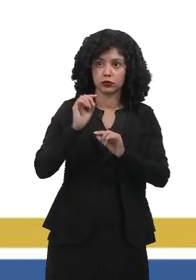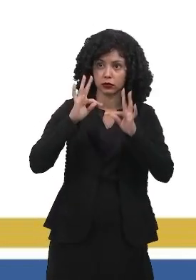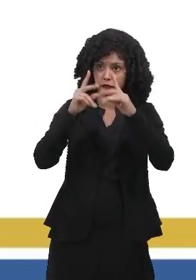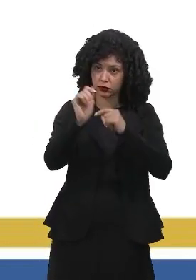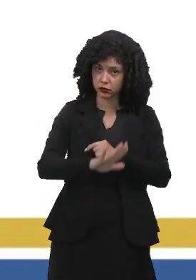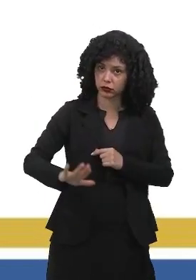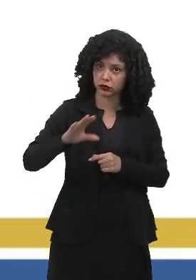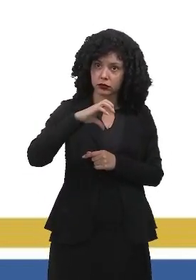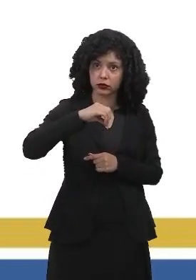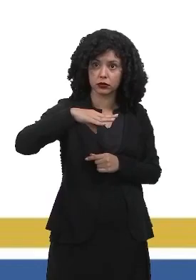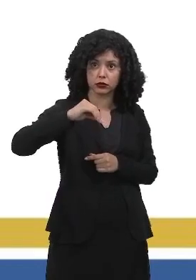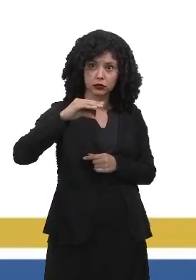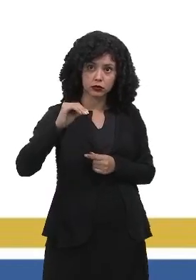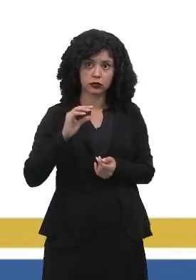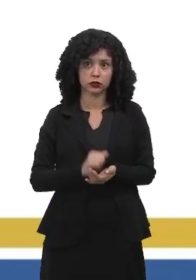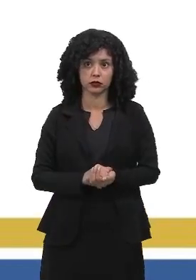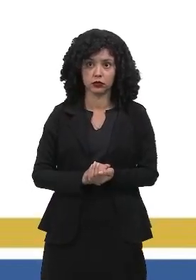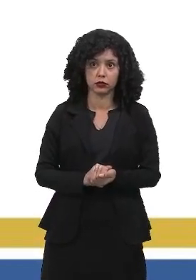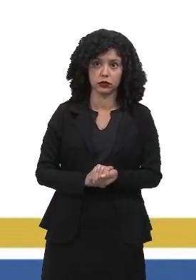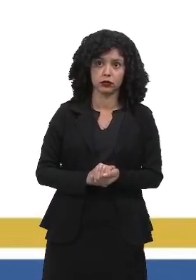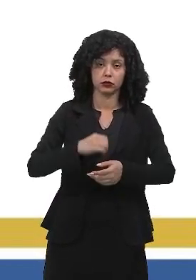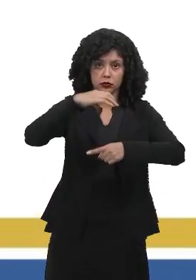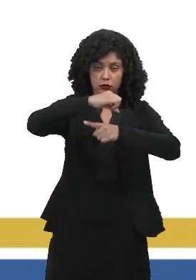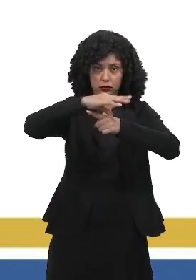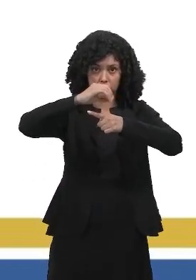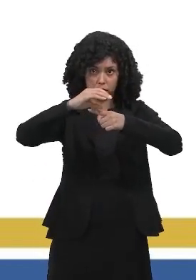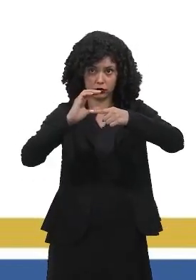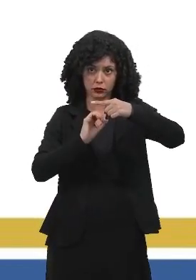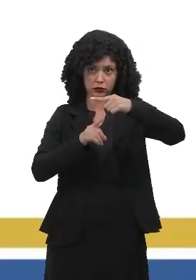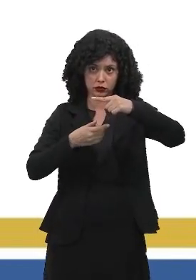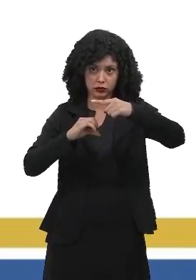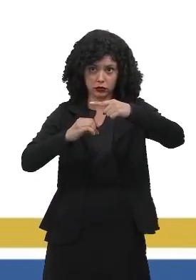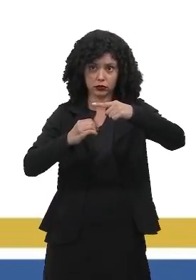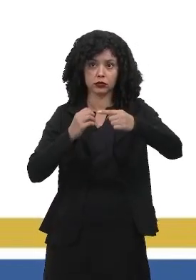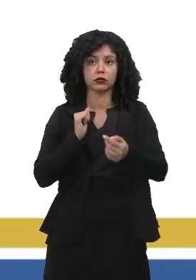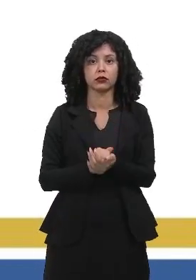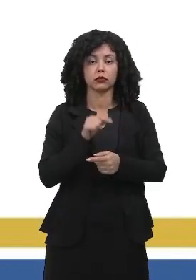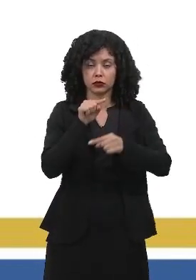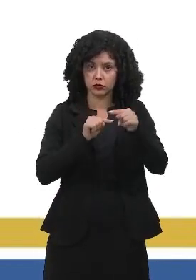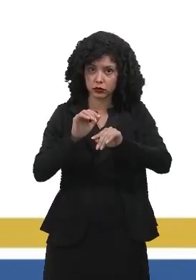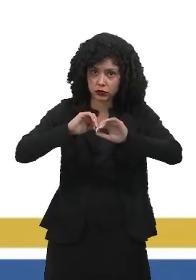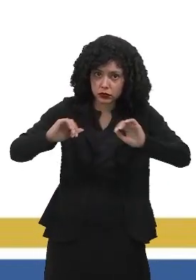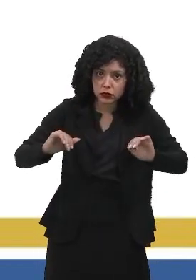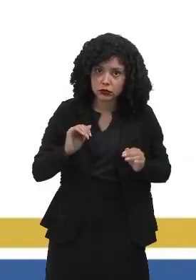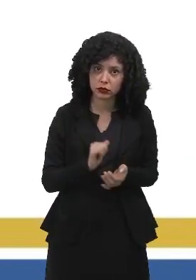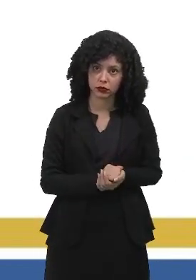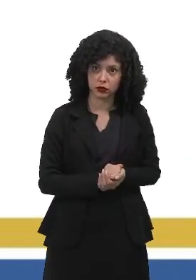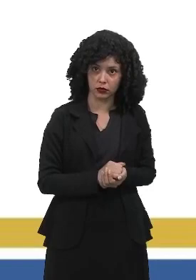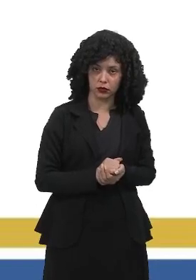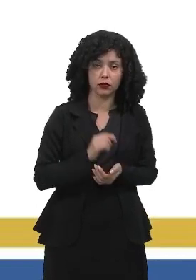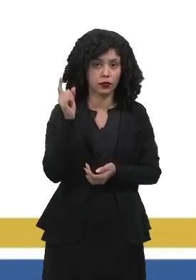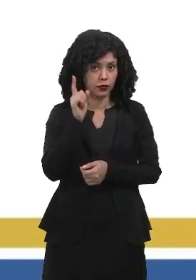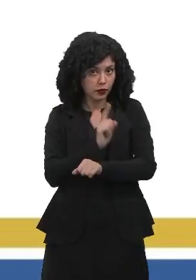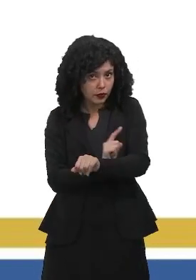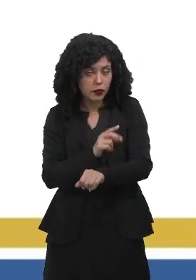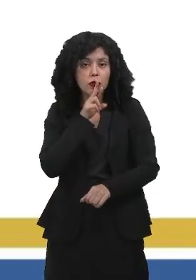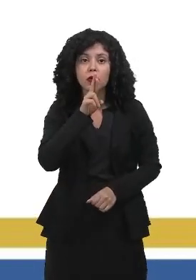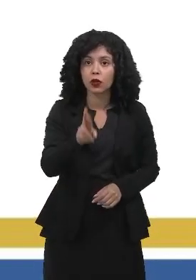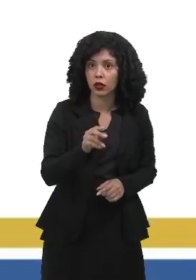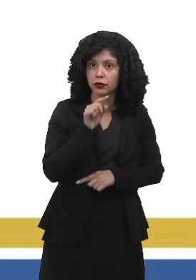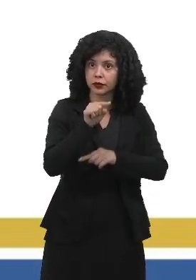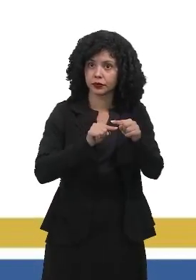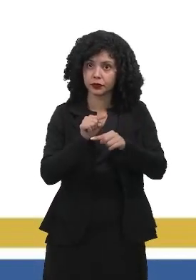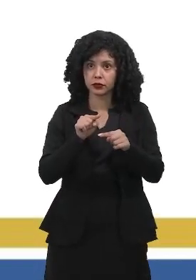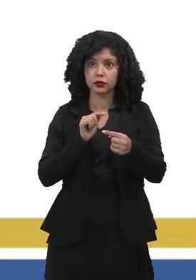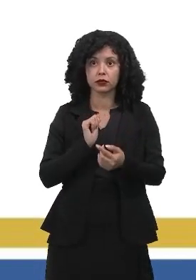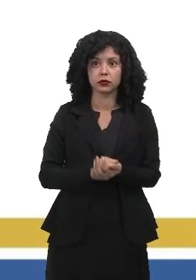de 900. 0,6 que está multiplicando, ele passa dividindo. Então, para calcular essa velocidade, basta dividir